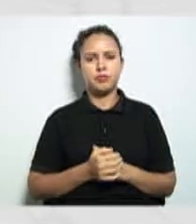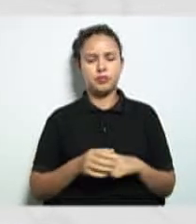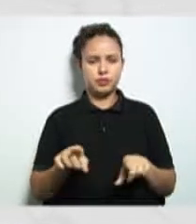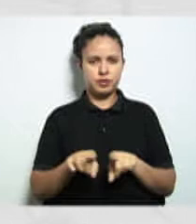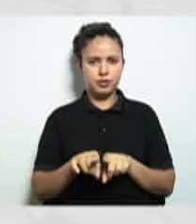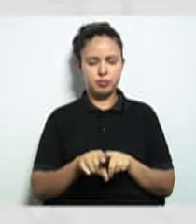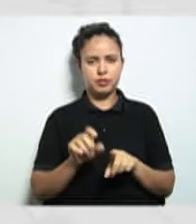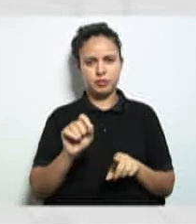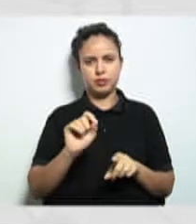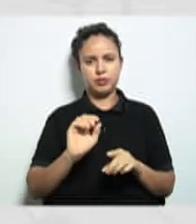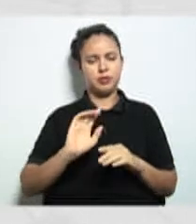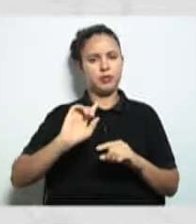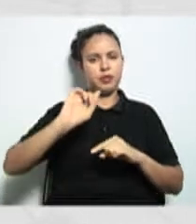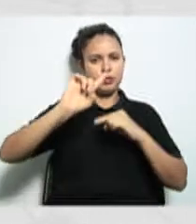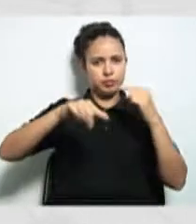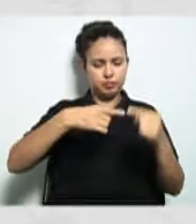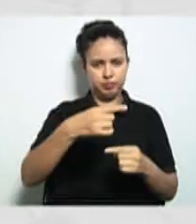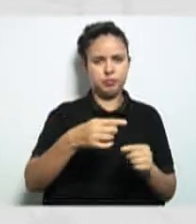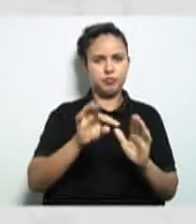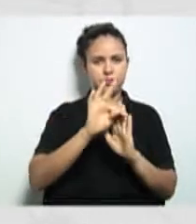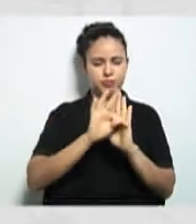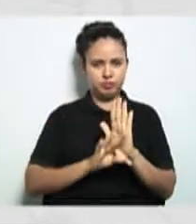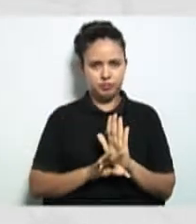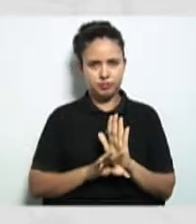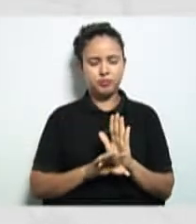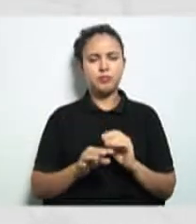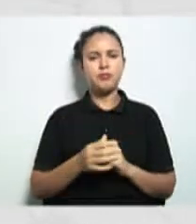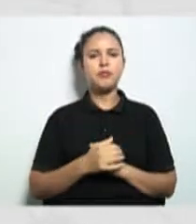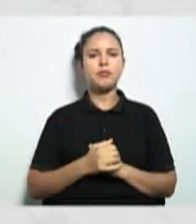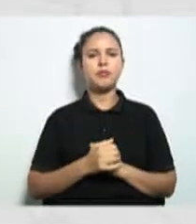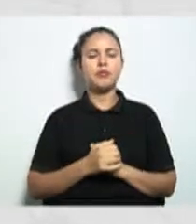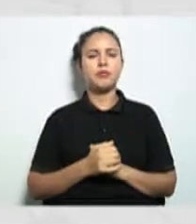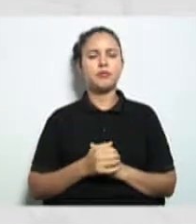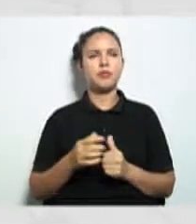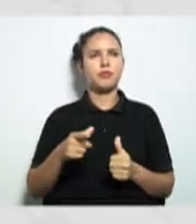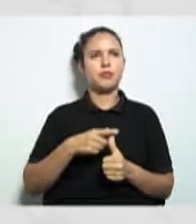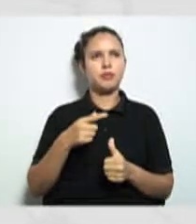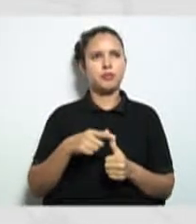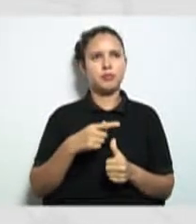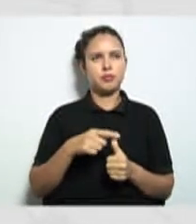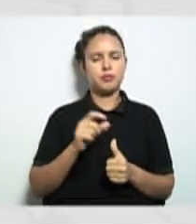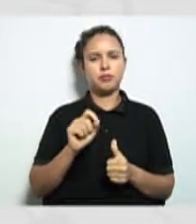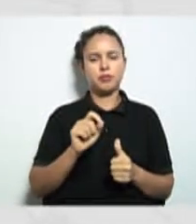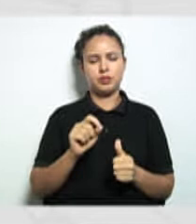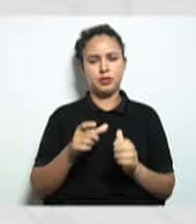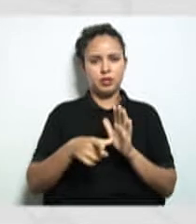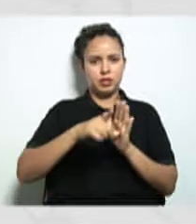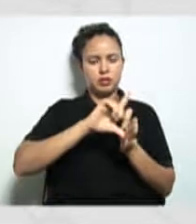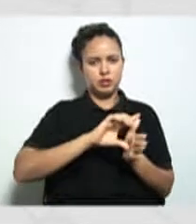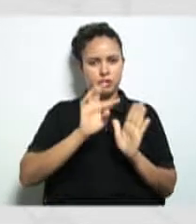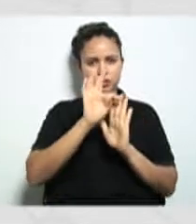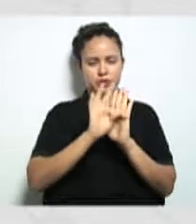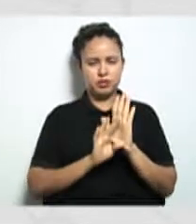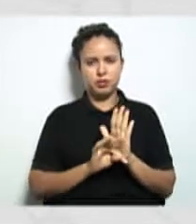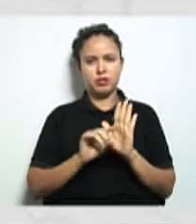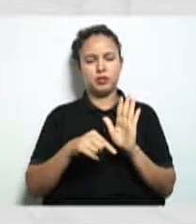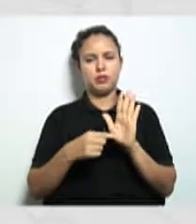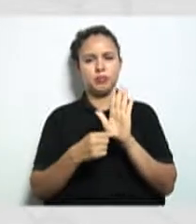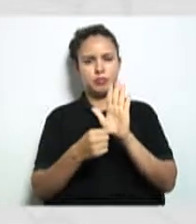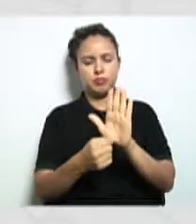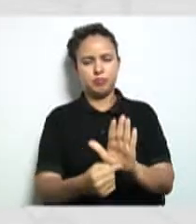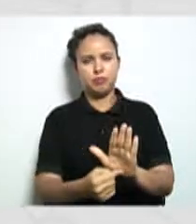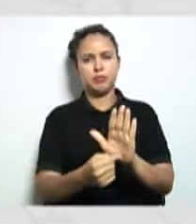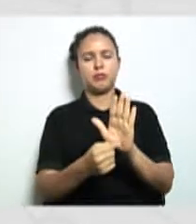tem os elementos pós-textuais. Os elementos pré-textuais são aqueles elementos que apresentam o